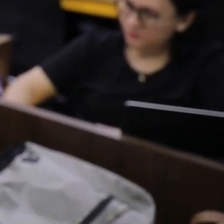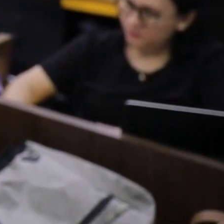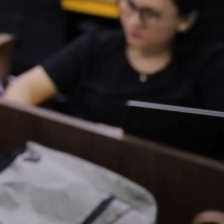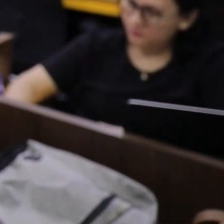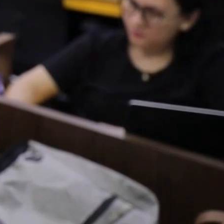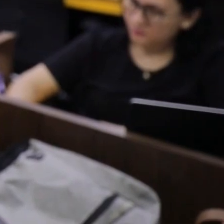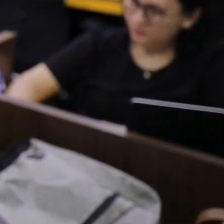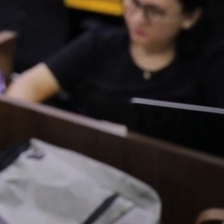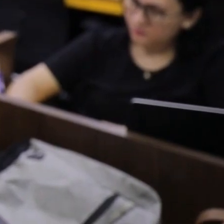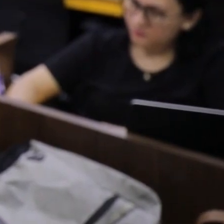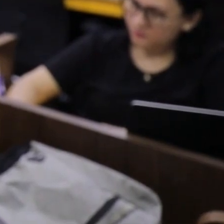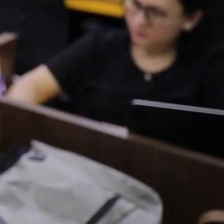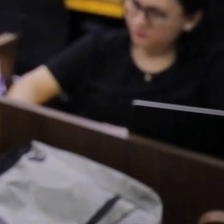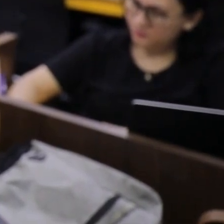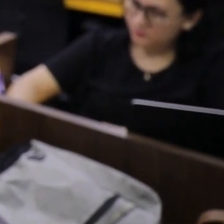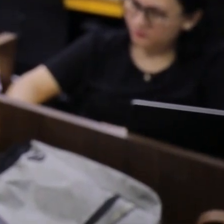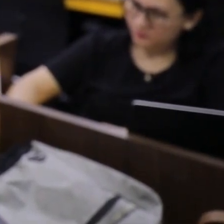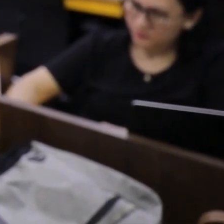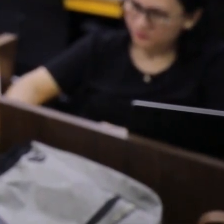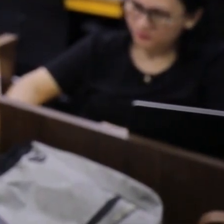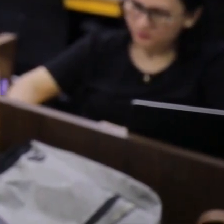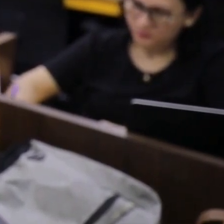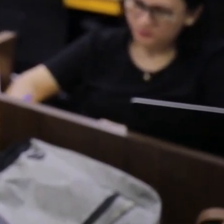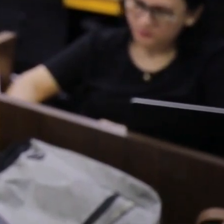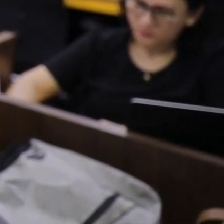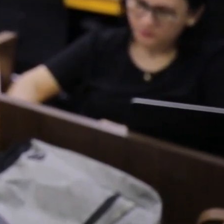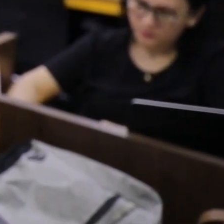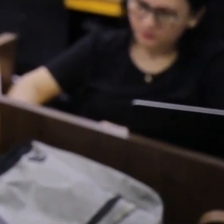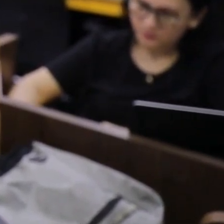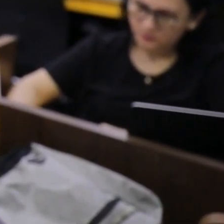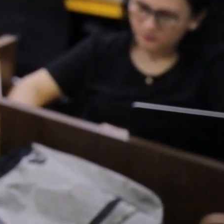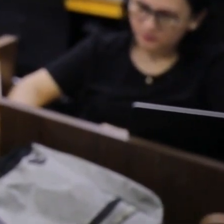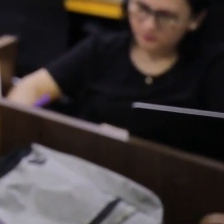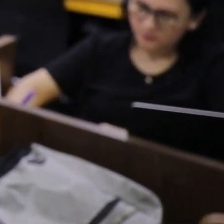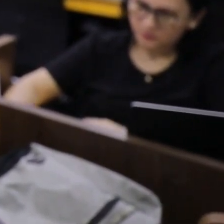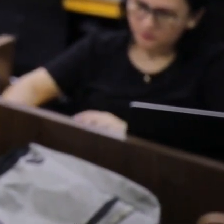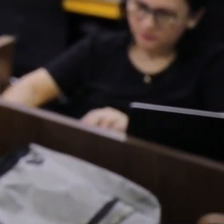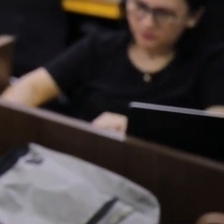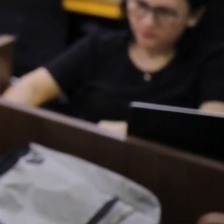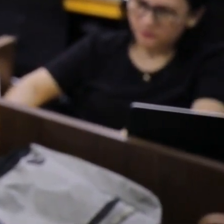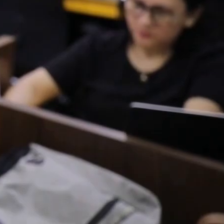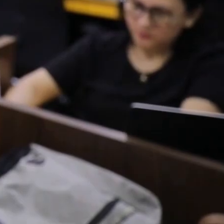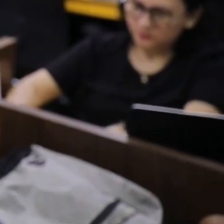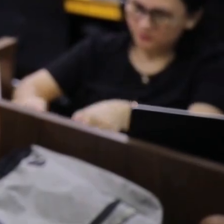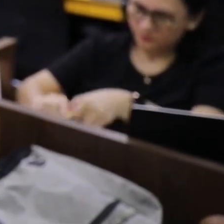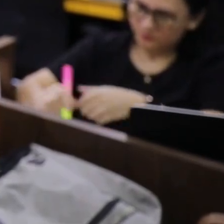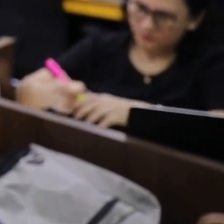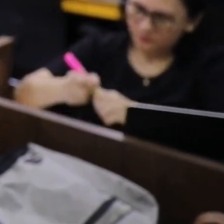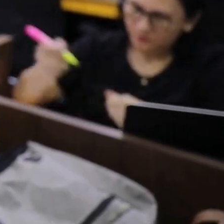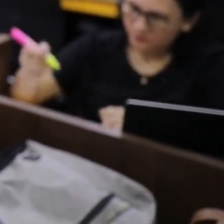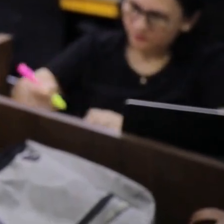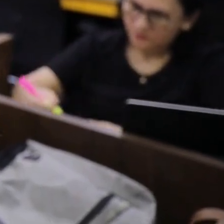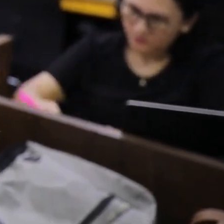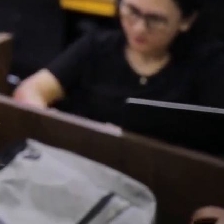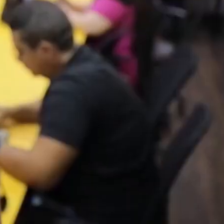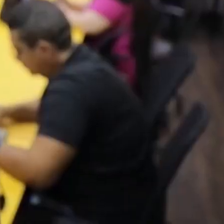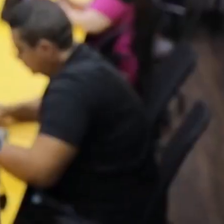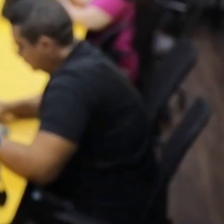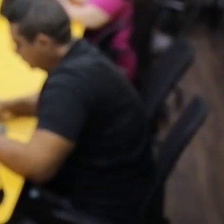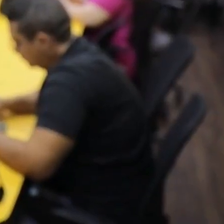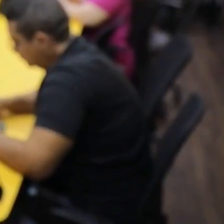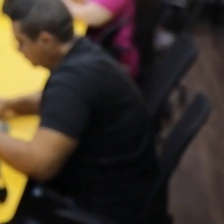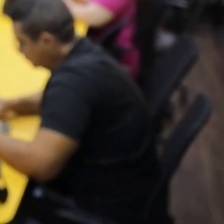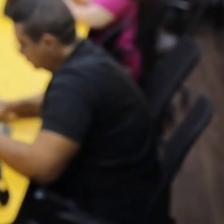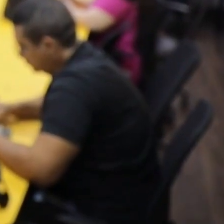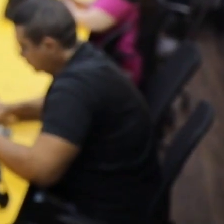rock, electronic, jazz, classical, country, samba, pagode, sertanejo. I prefer pop.